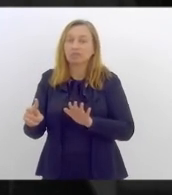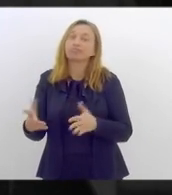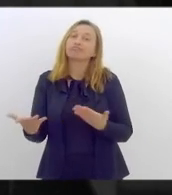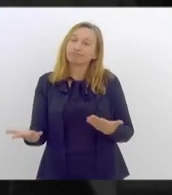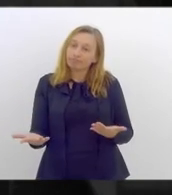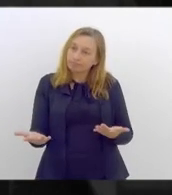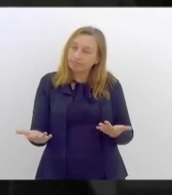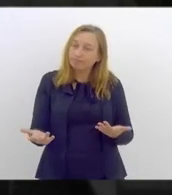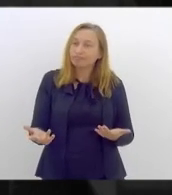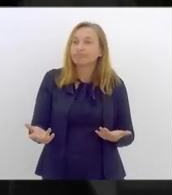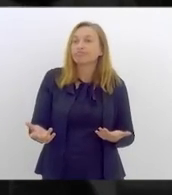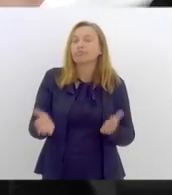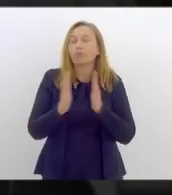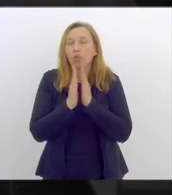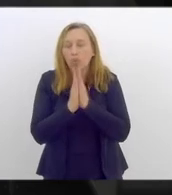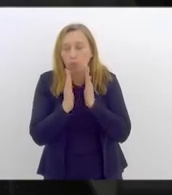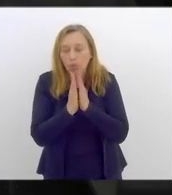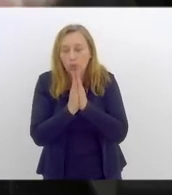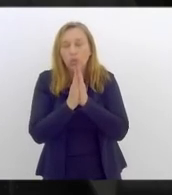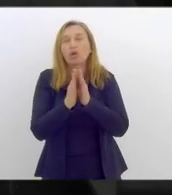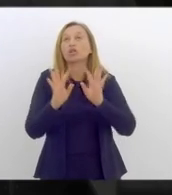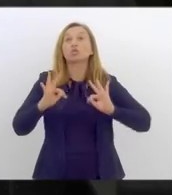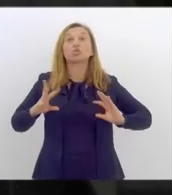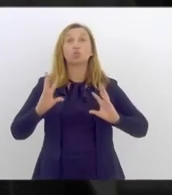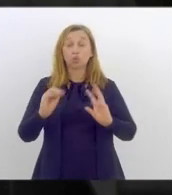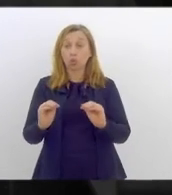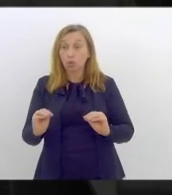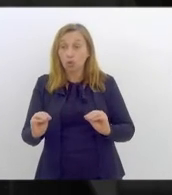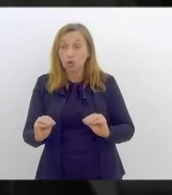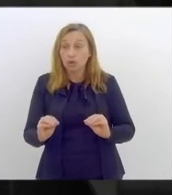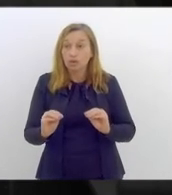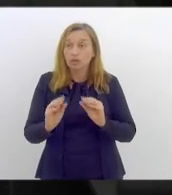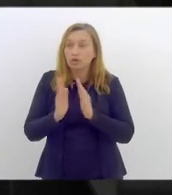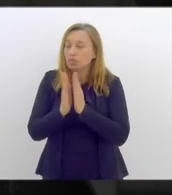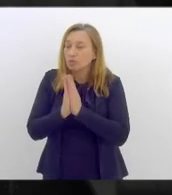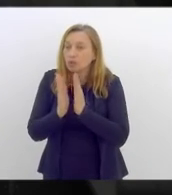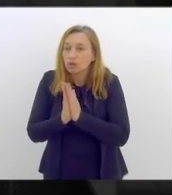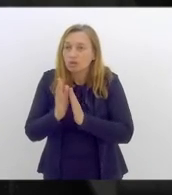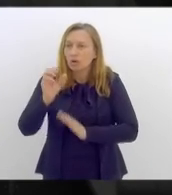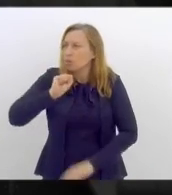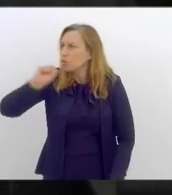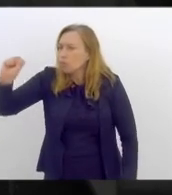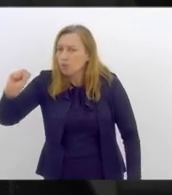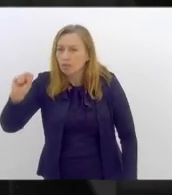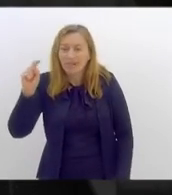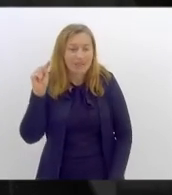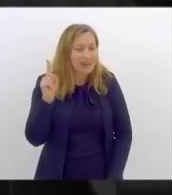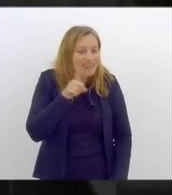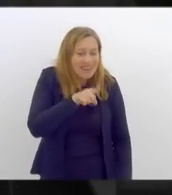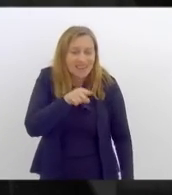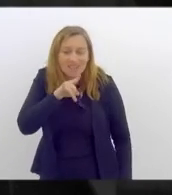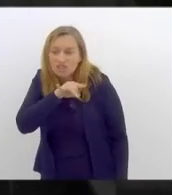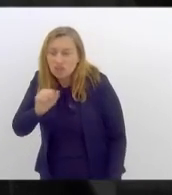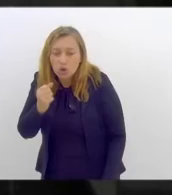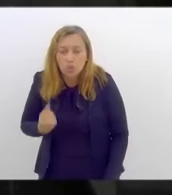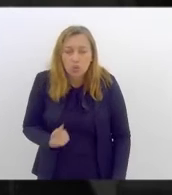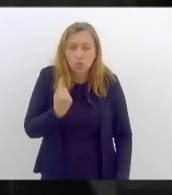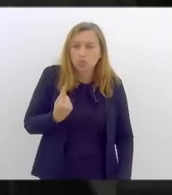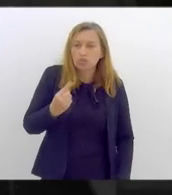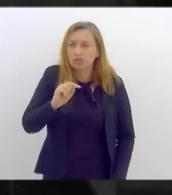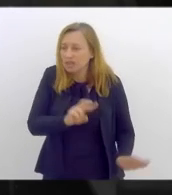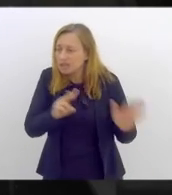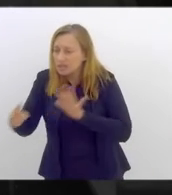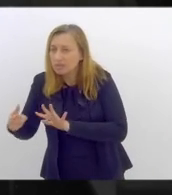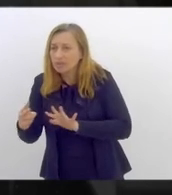Rezando orando fazendo simpatia fazendo o que for né oferenda Orixá para torcer que naquele dia único da semana que tem